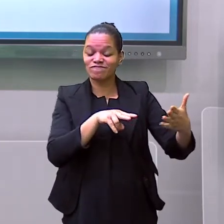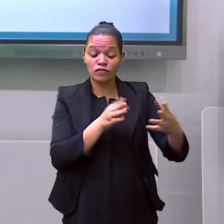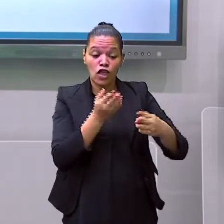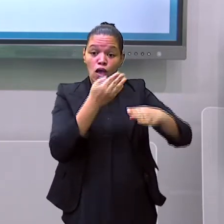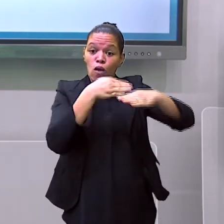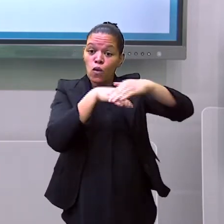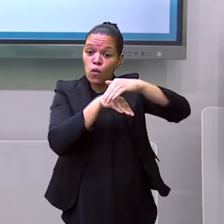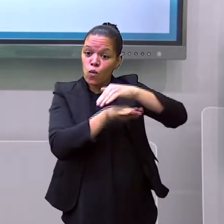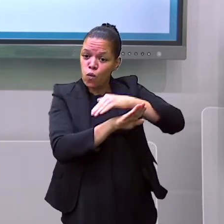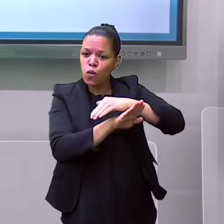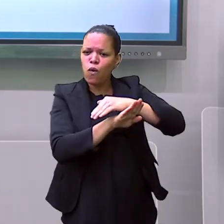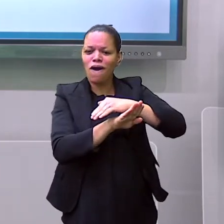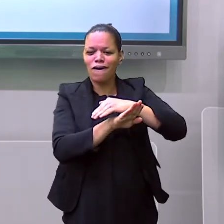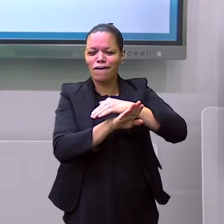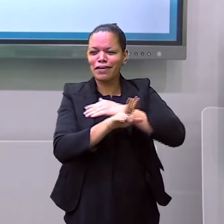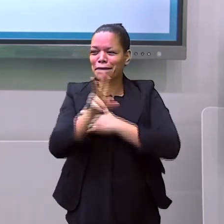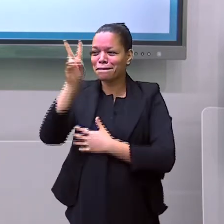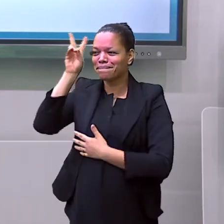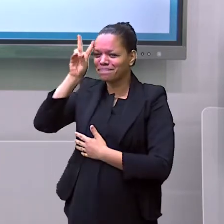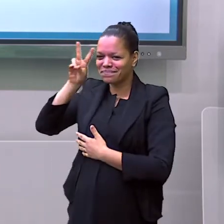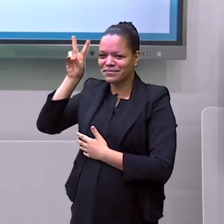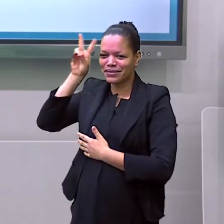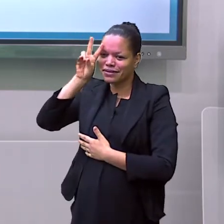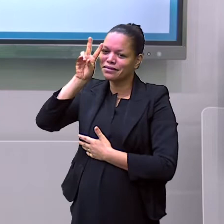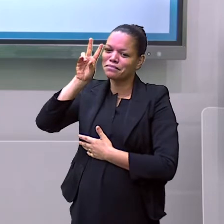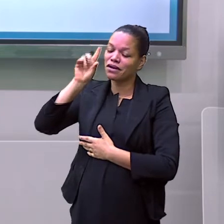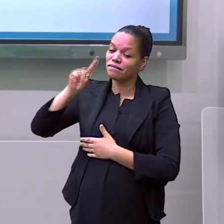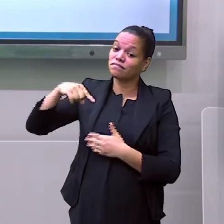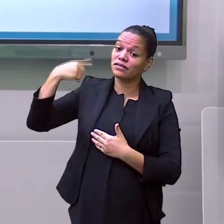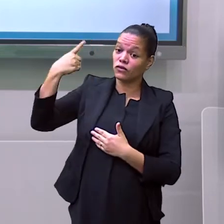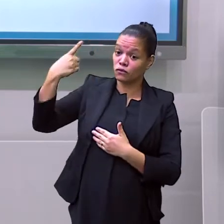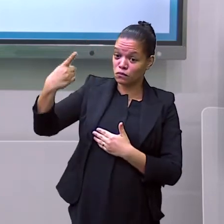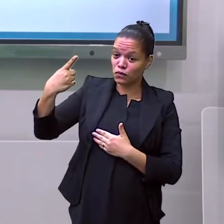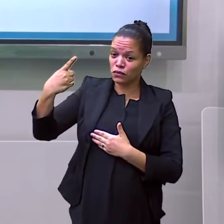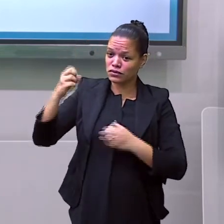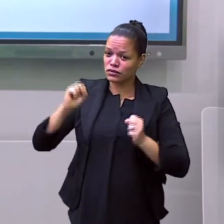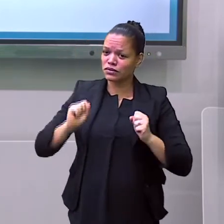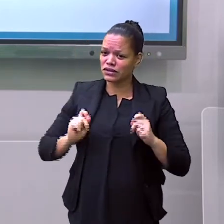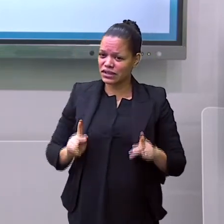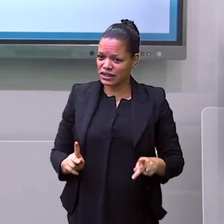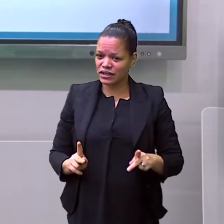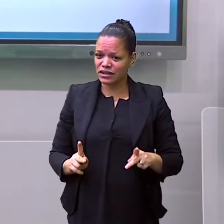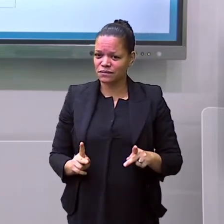de saber a melhor forma de escrever para depois você mesmo compreender.